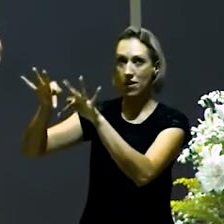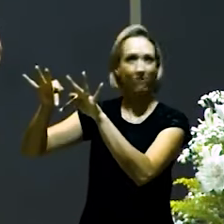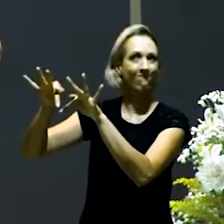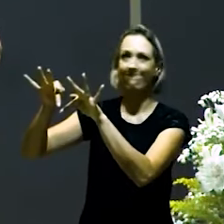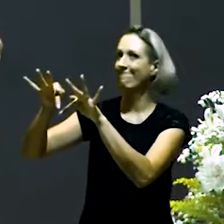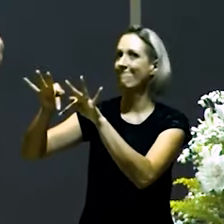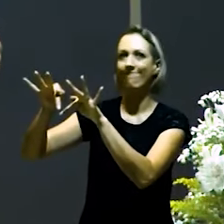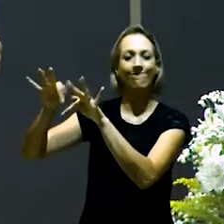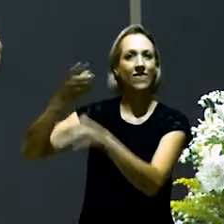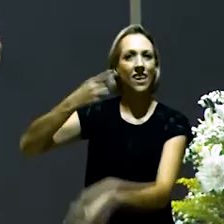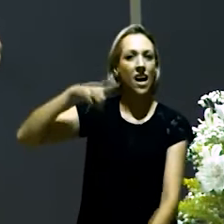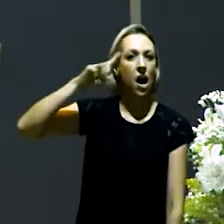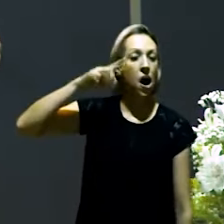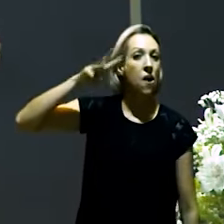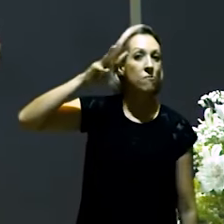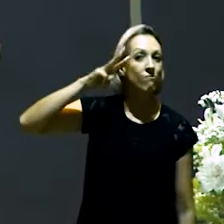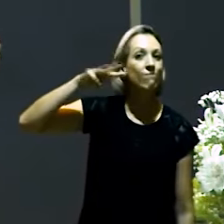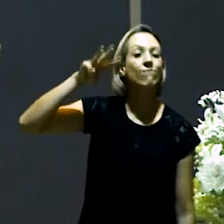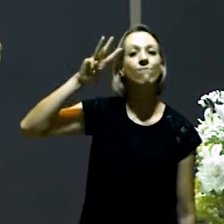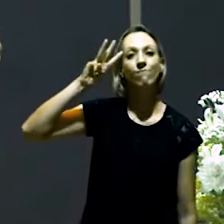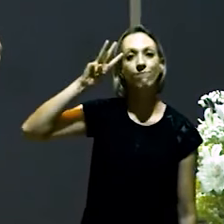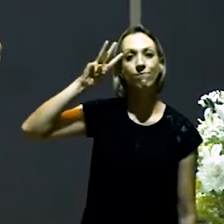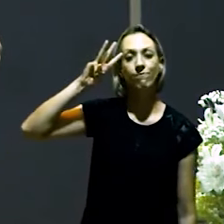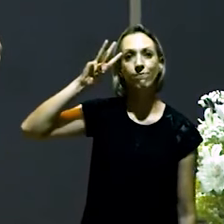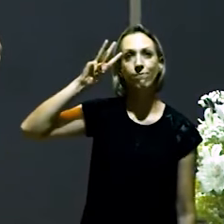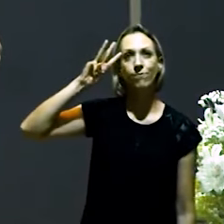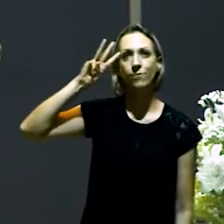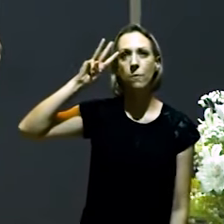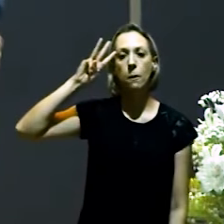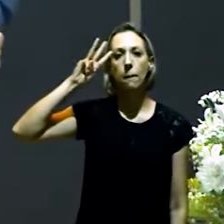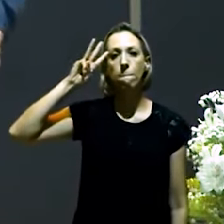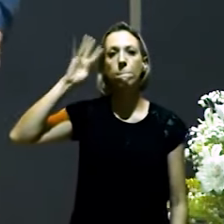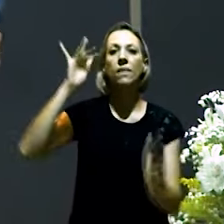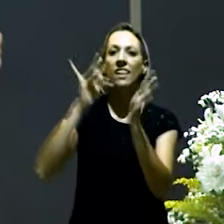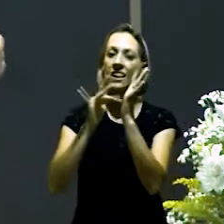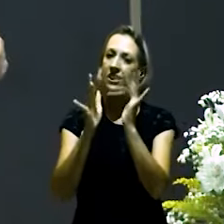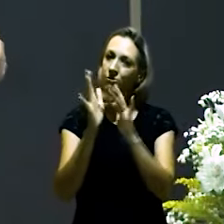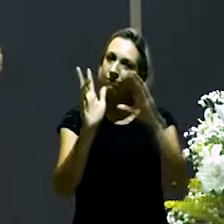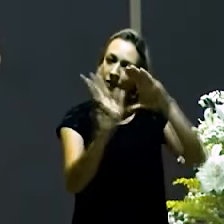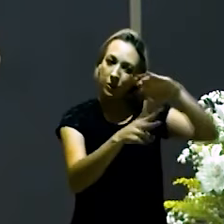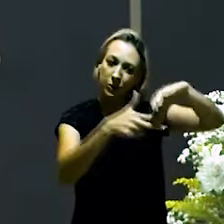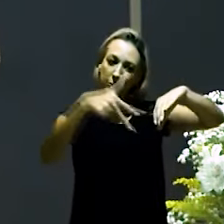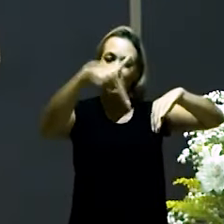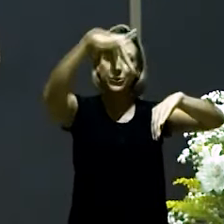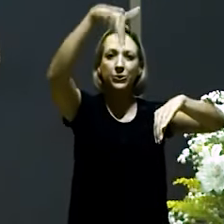a maior mensagem. A cruz é a maior mensagem. Ao terceiro dia, Jesus ressuscitou.